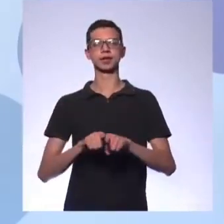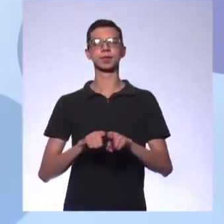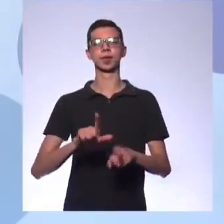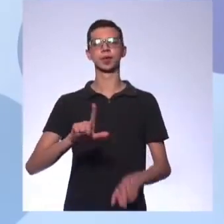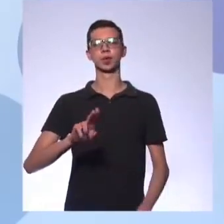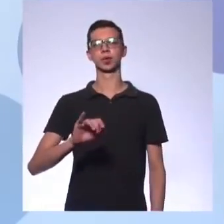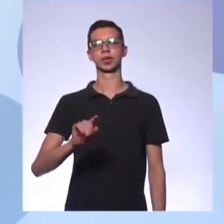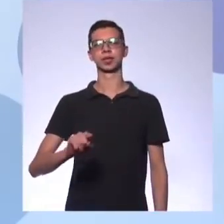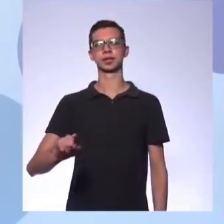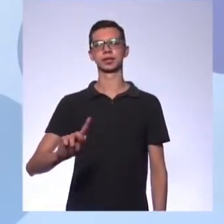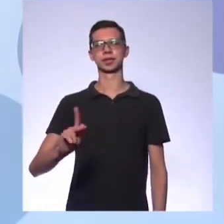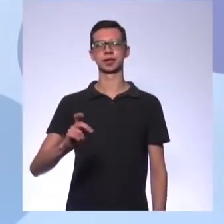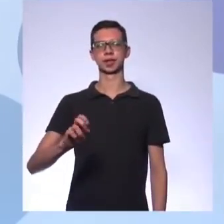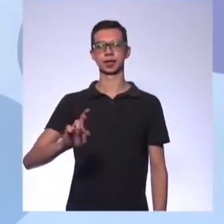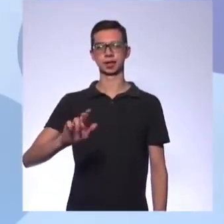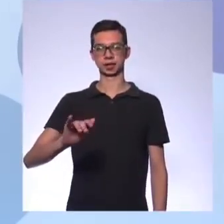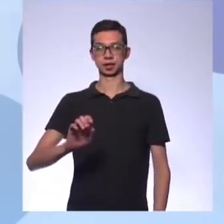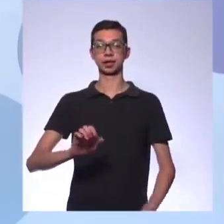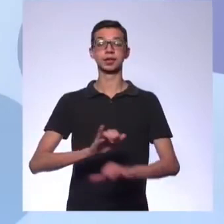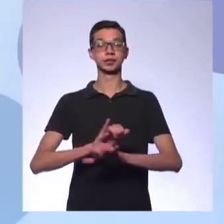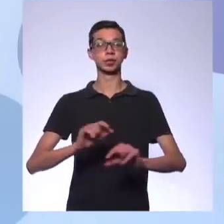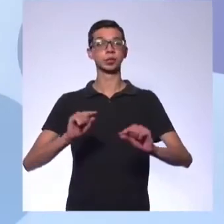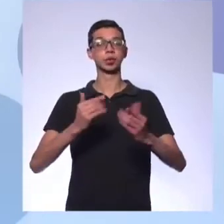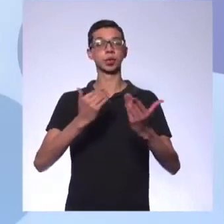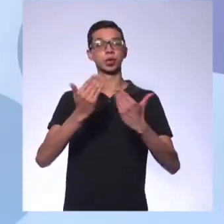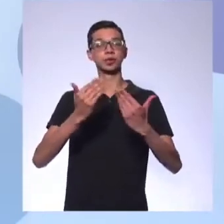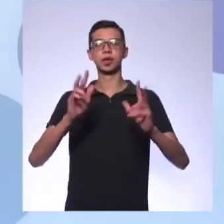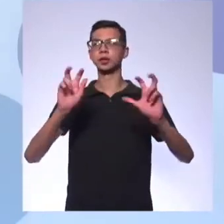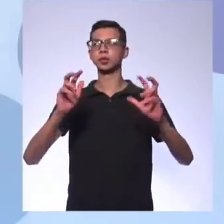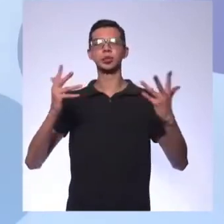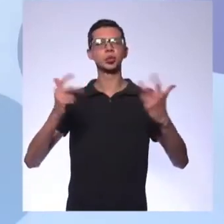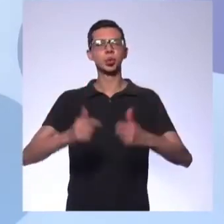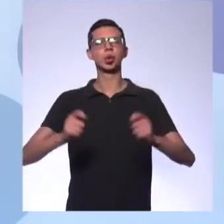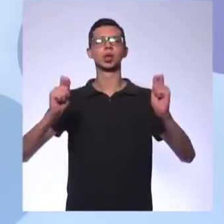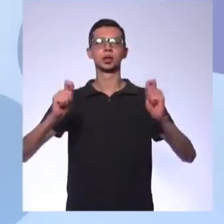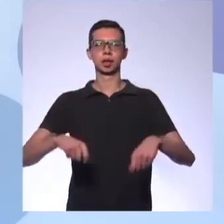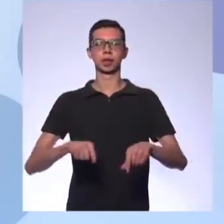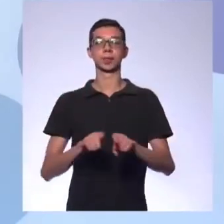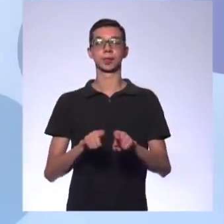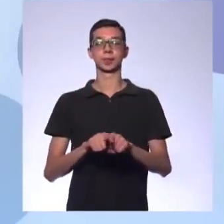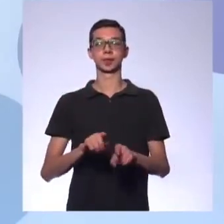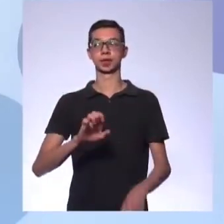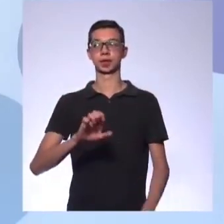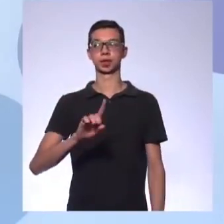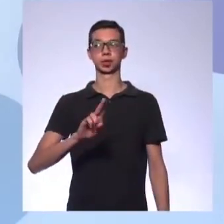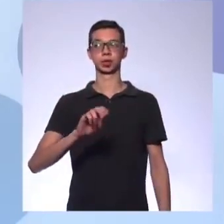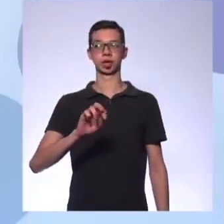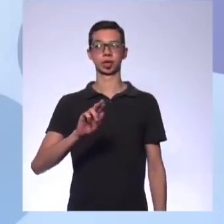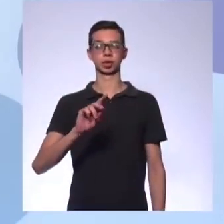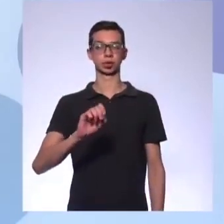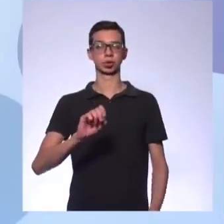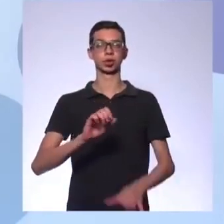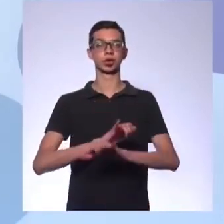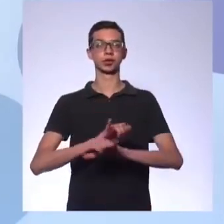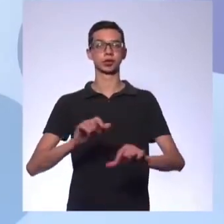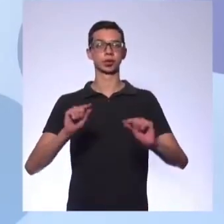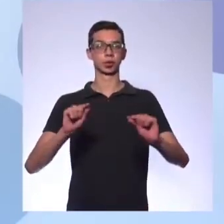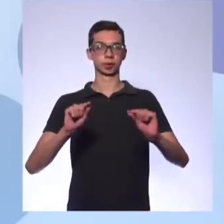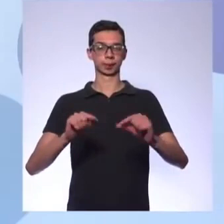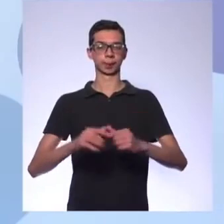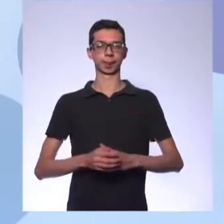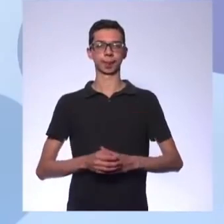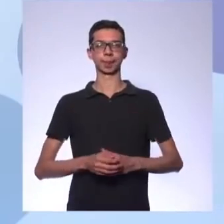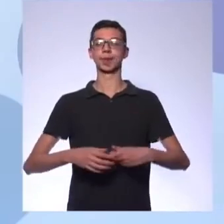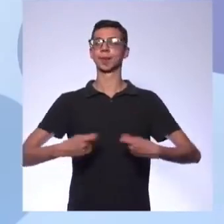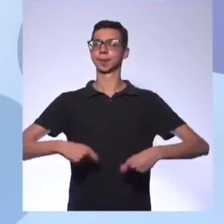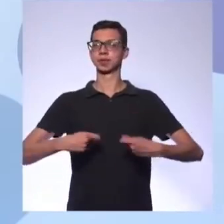para conversar sobre todos os assuntos. E a Eduarda fala para ter uma grande bagagem de